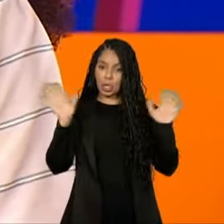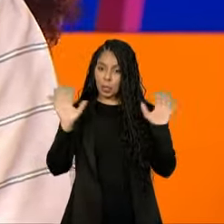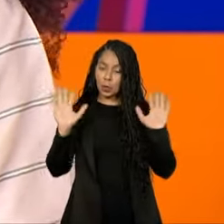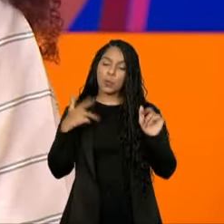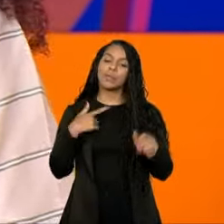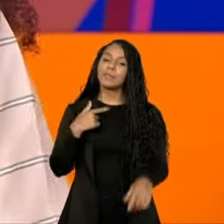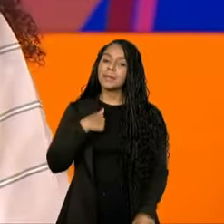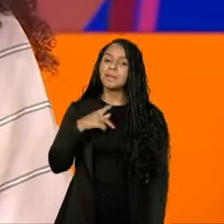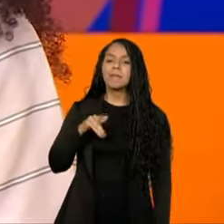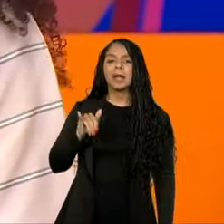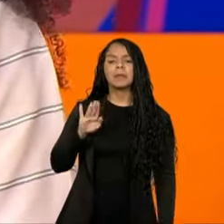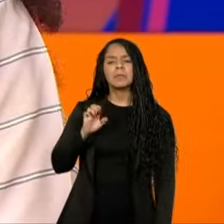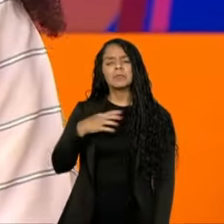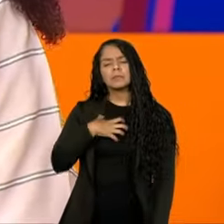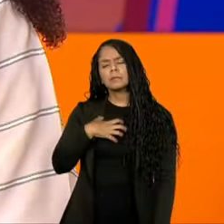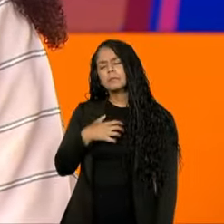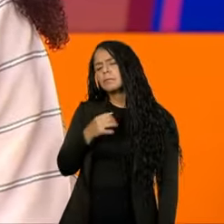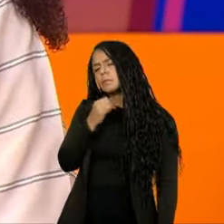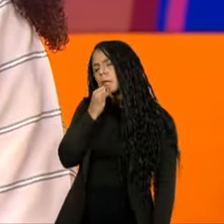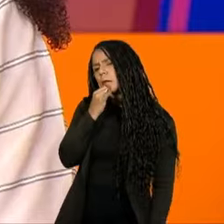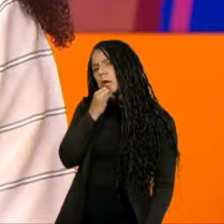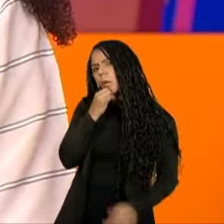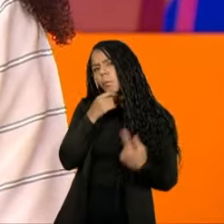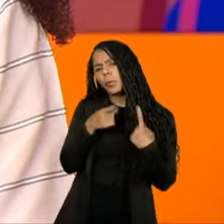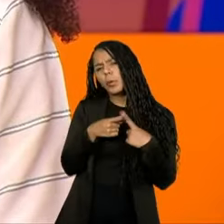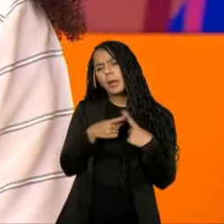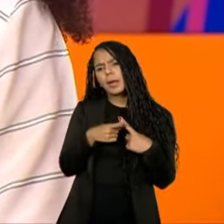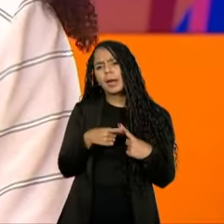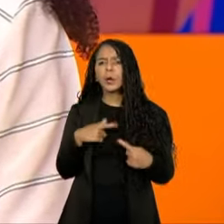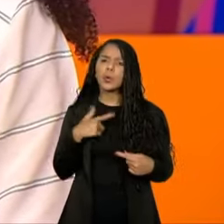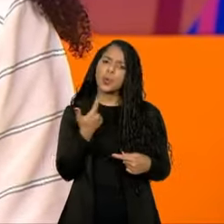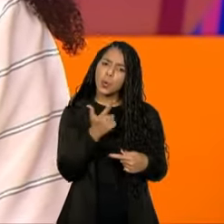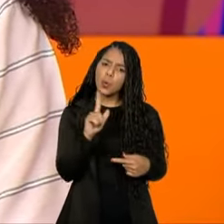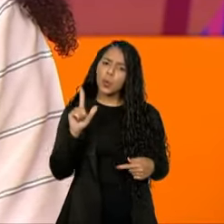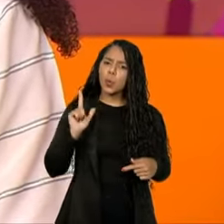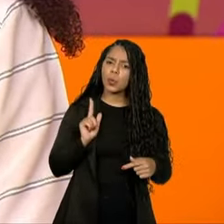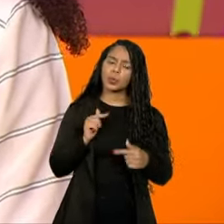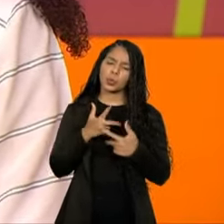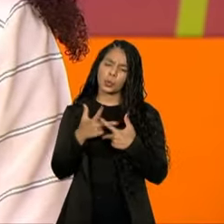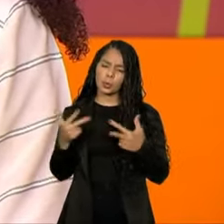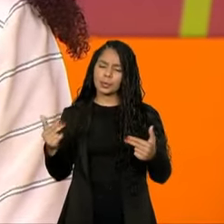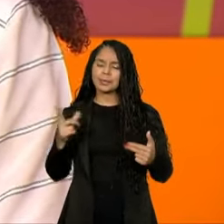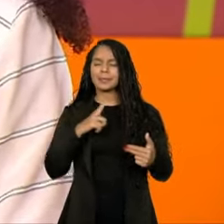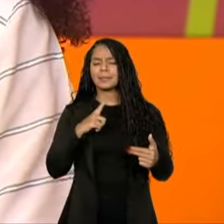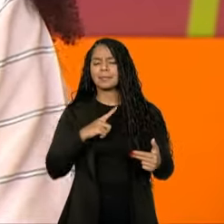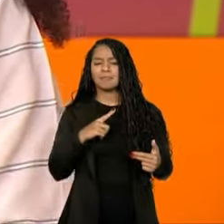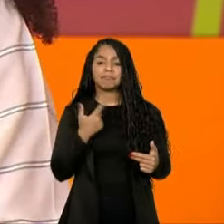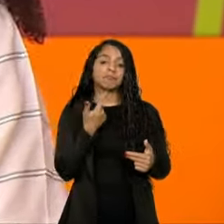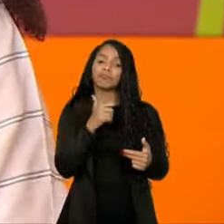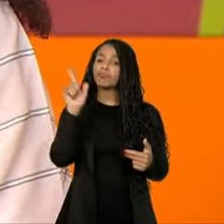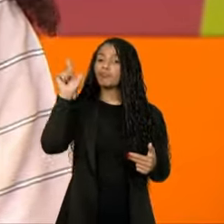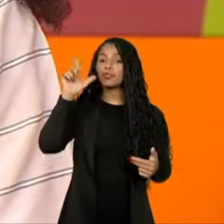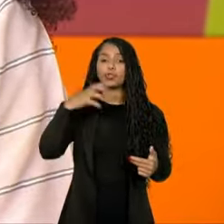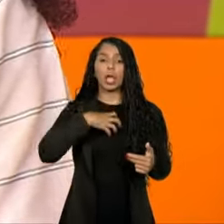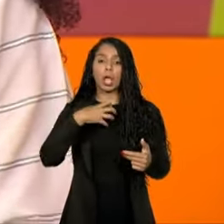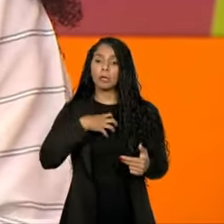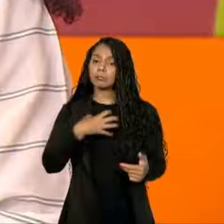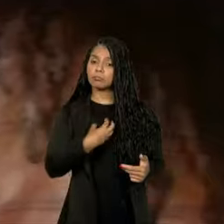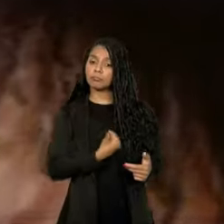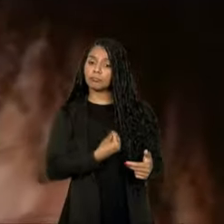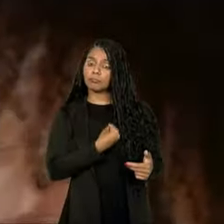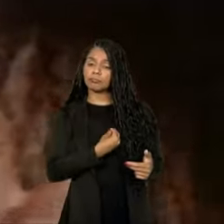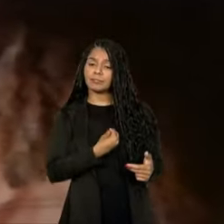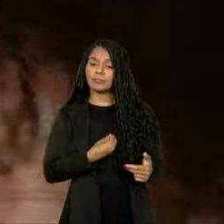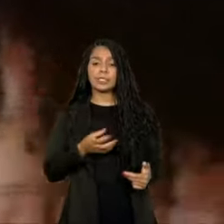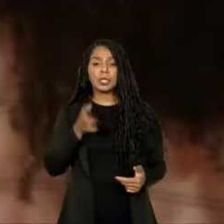sentimento de tristeza, né? Porque acabam tendo outros afazeres, acabam tendo outra forma de viver. Tendo aquele que aprender,